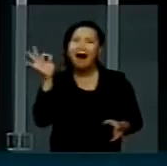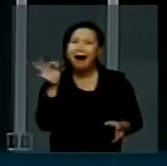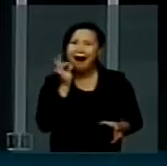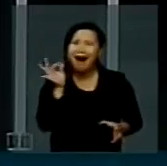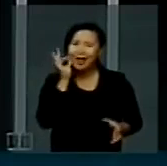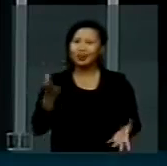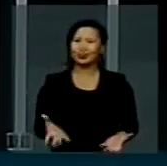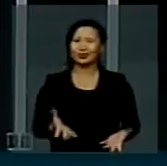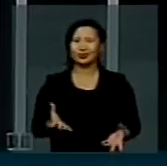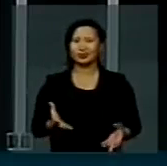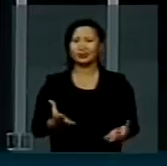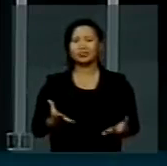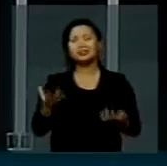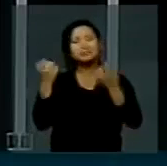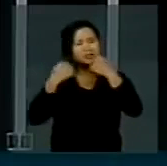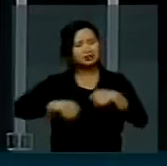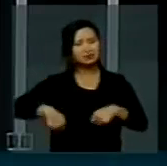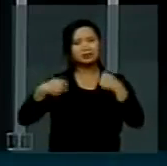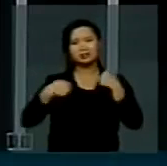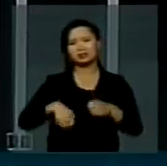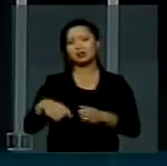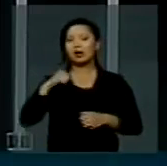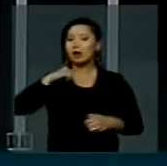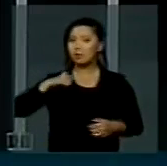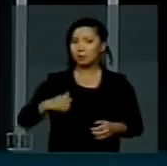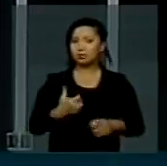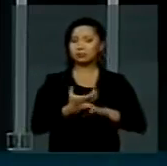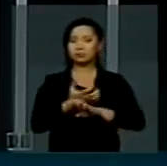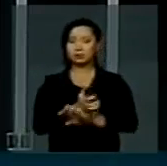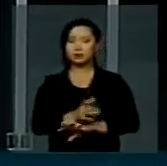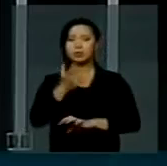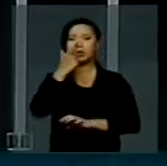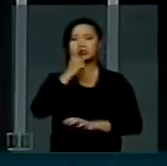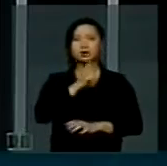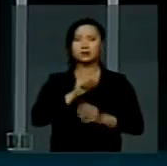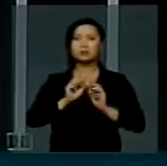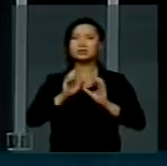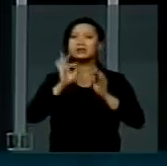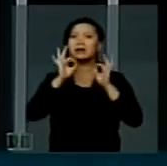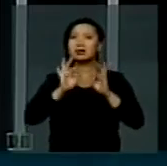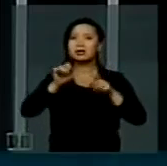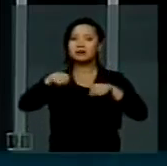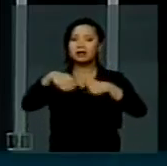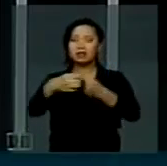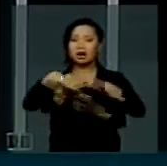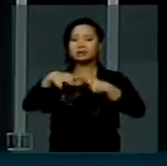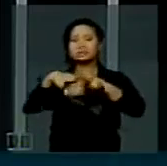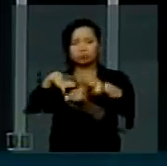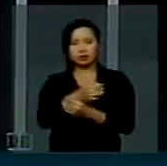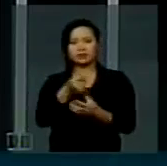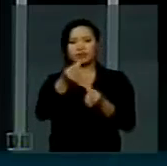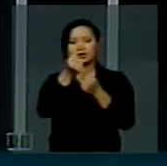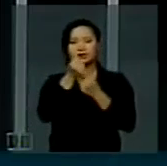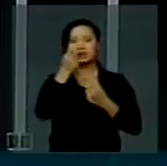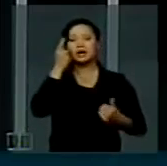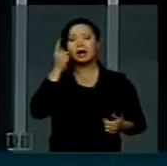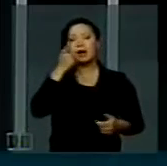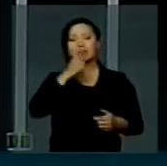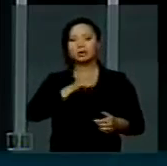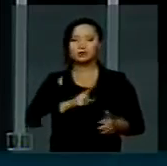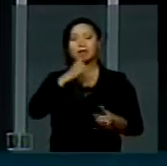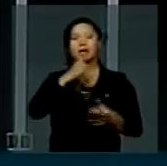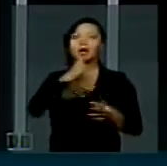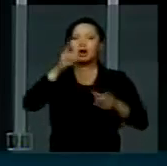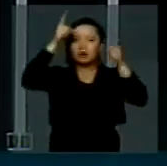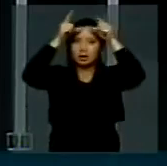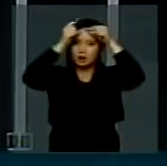certeza, uma questão importante para dar sustentação financeira a essas famílias foram exatamente os programas sociais a partir